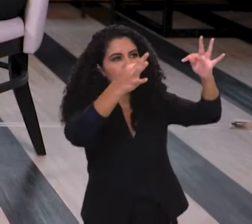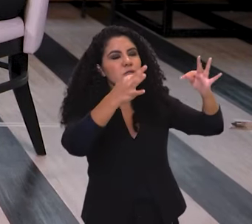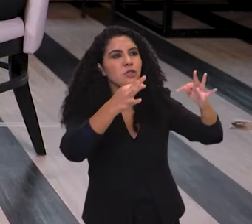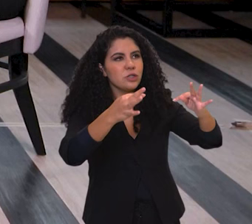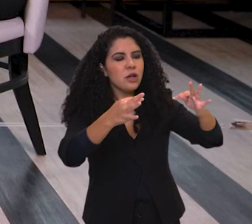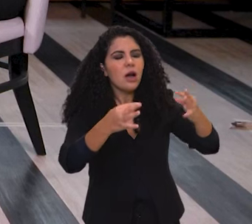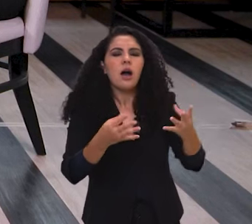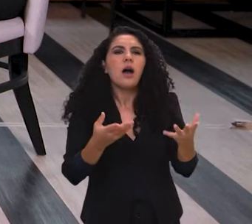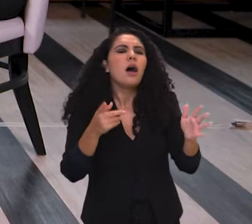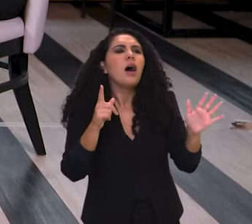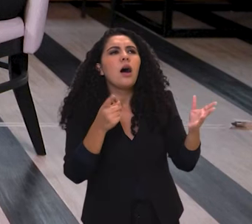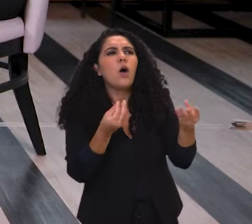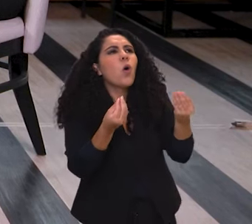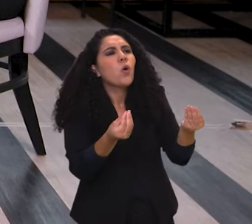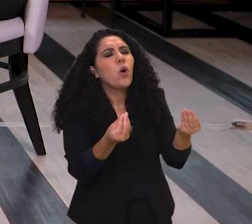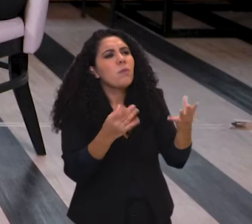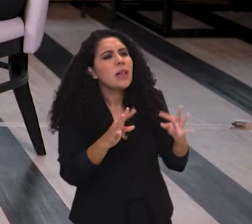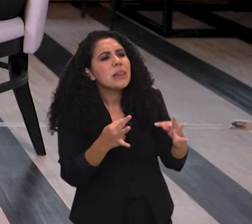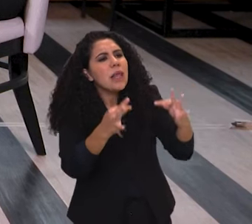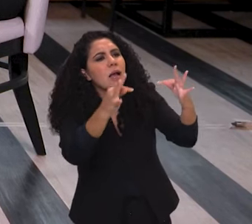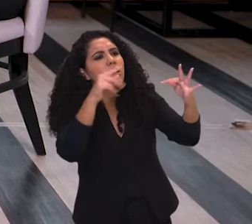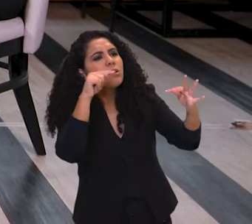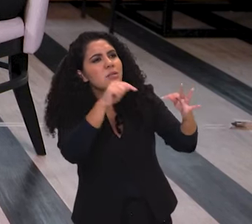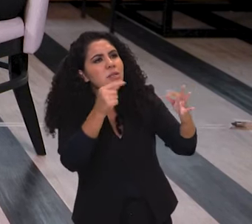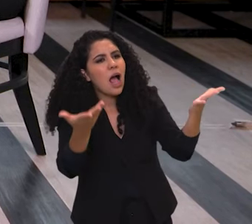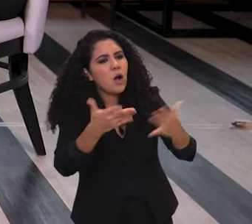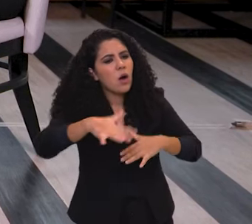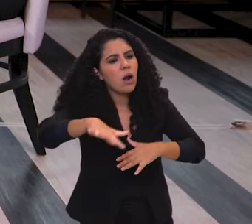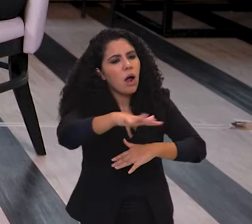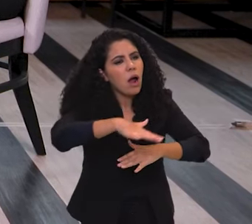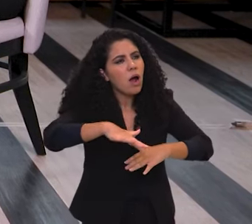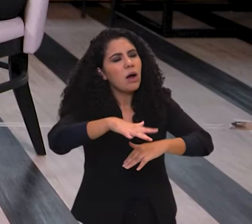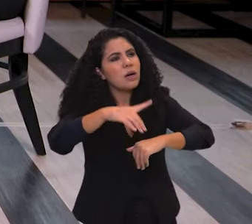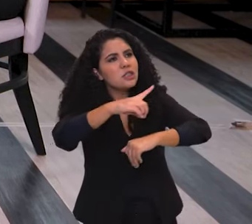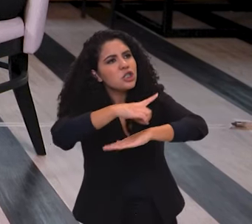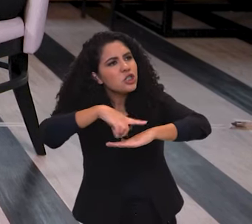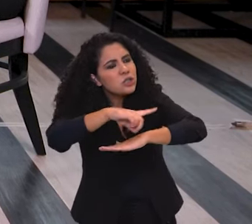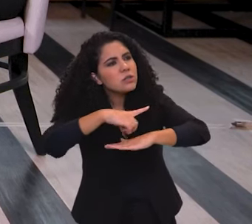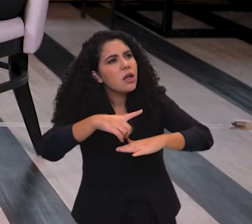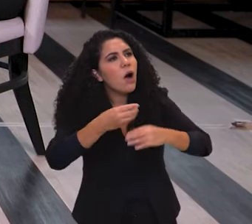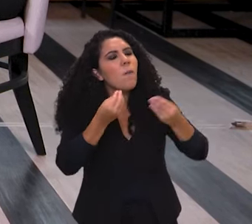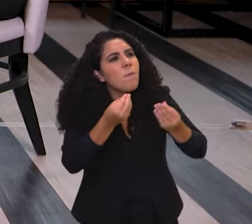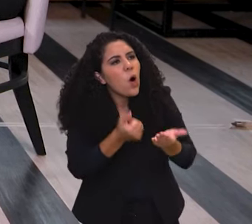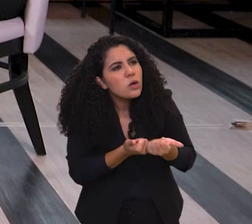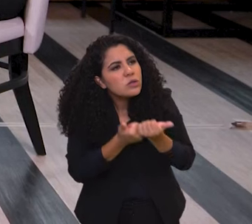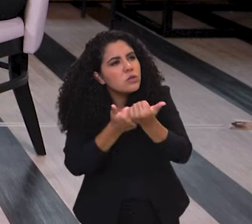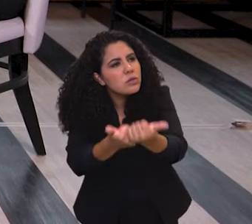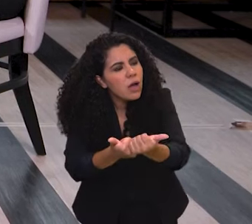fugir. Como que a tecnologia, essa era digital hoje, tem ajudado